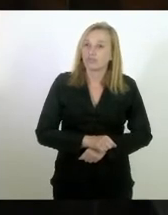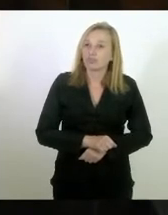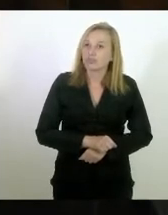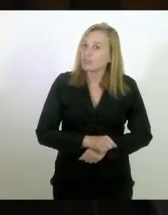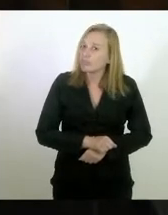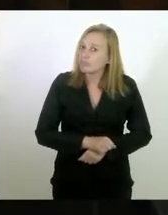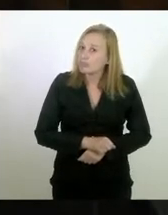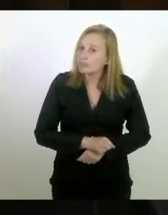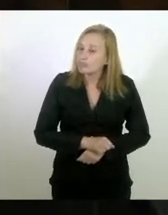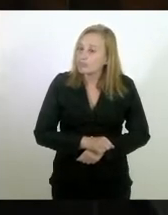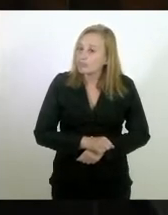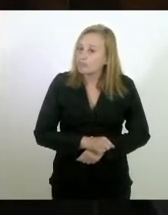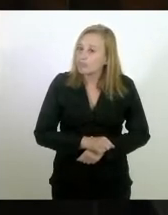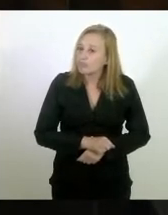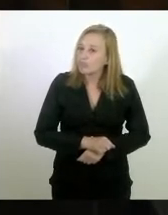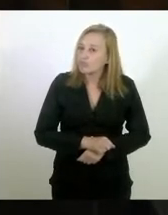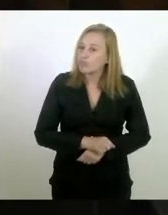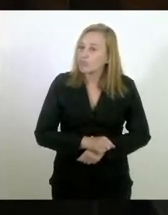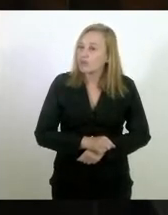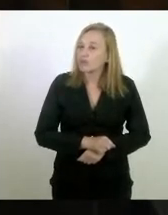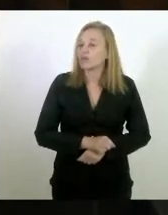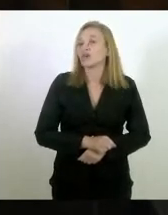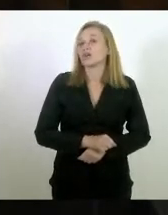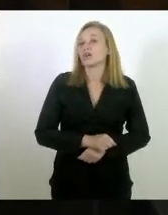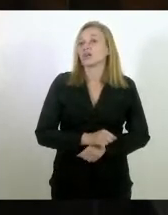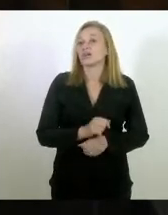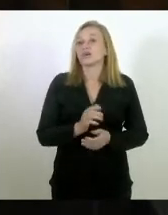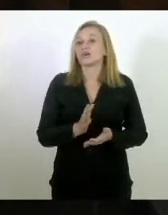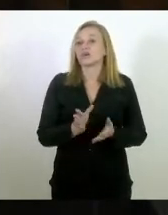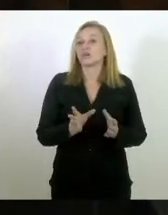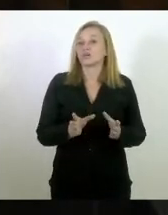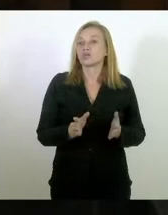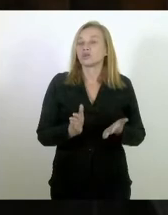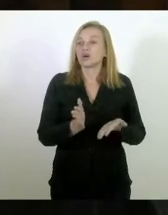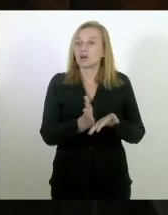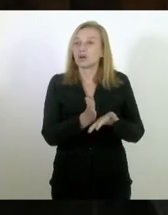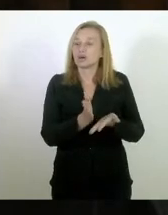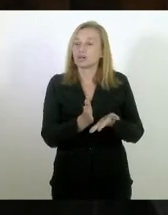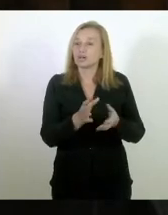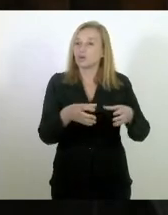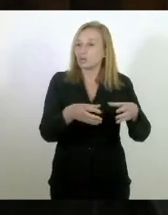Os licitantes Vencedores que um um dos lotes